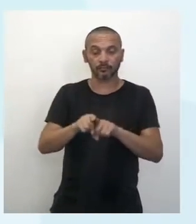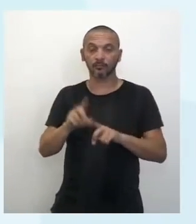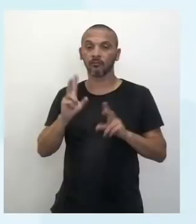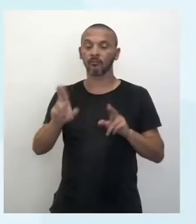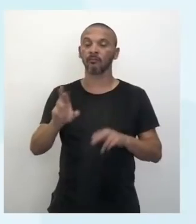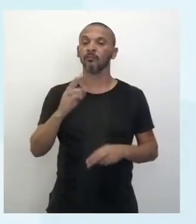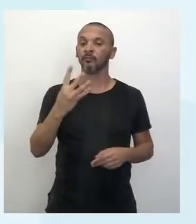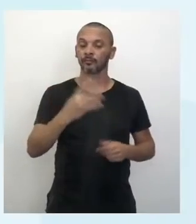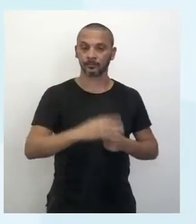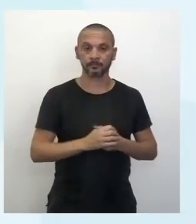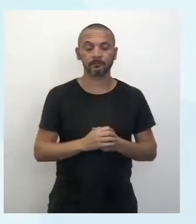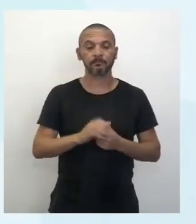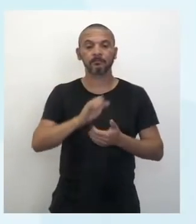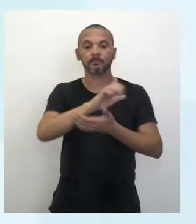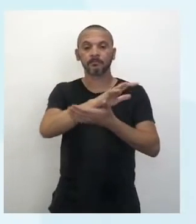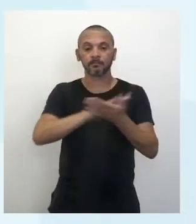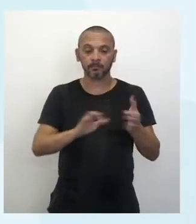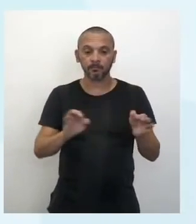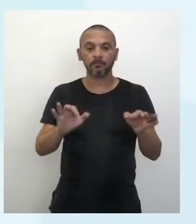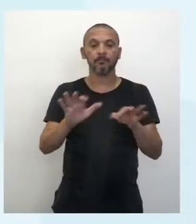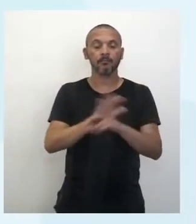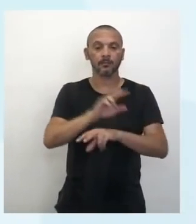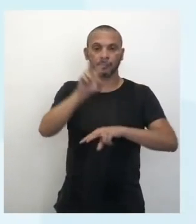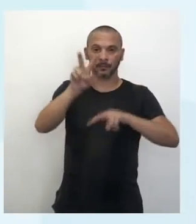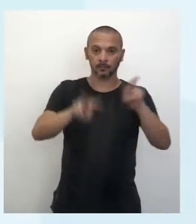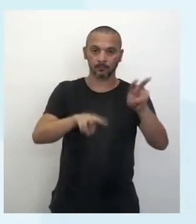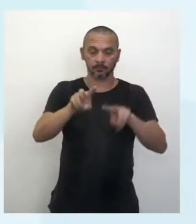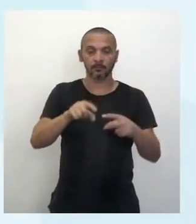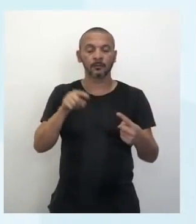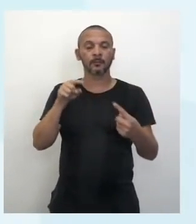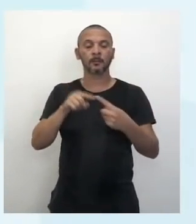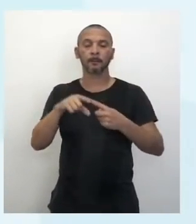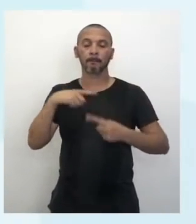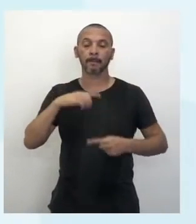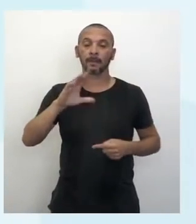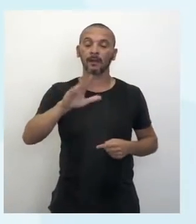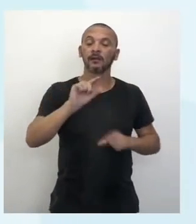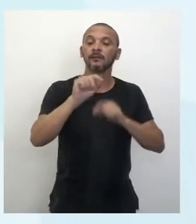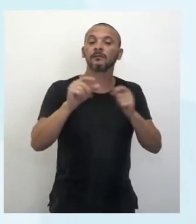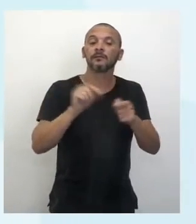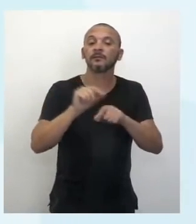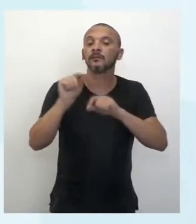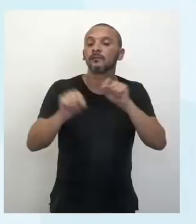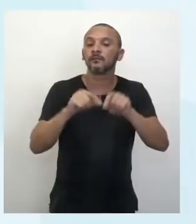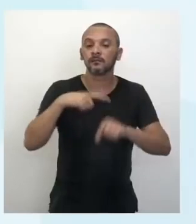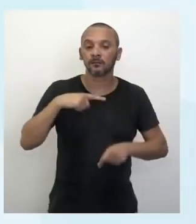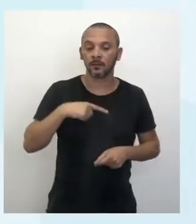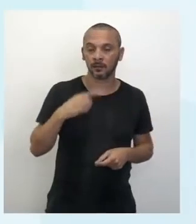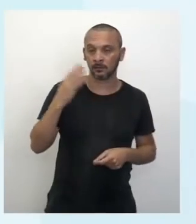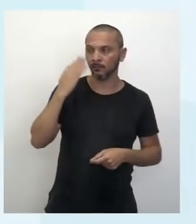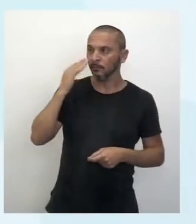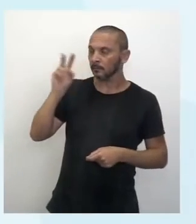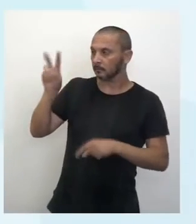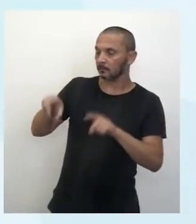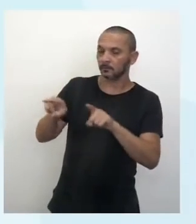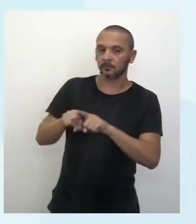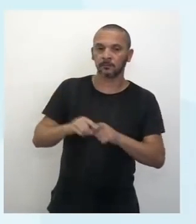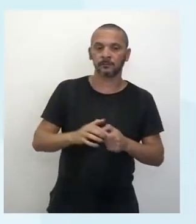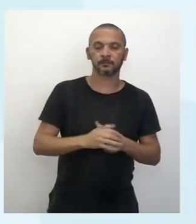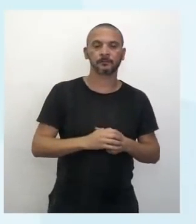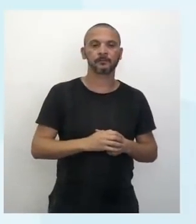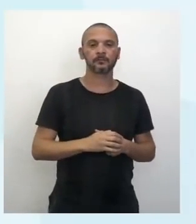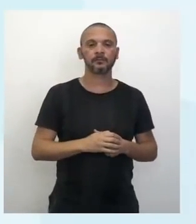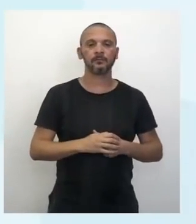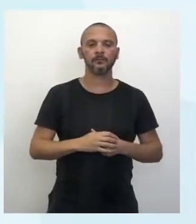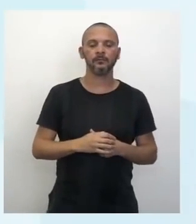4. Este exercício eu vou terminar, porque nós temos pouco tempo, mas o que a gente vai fazer? Ó, esse vocês estão aí com o seu